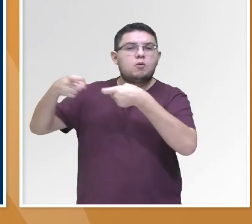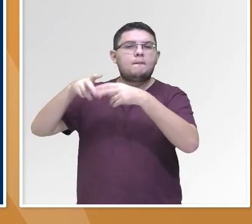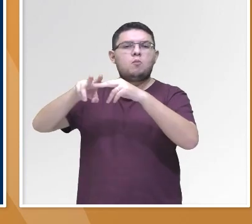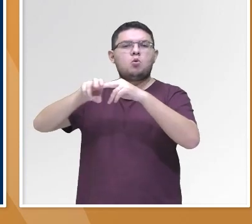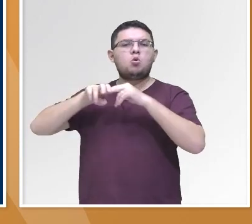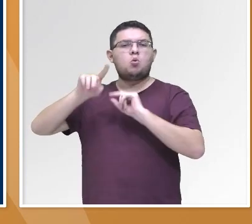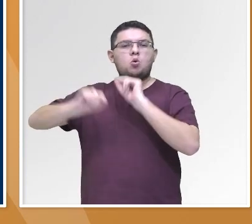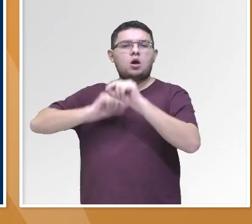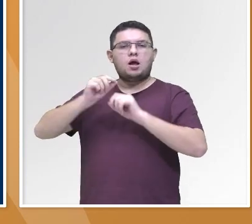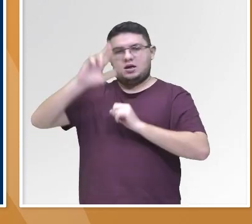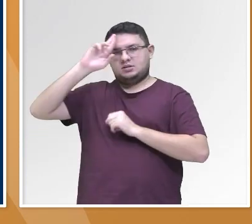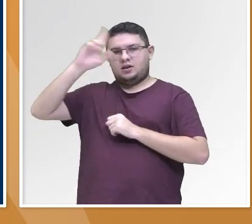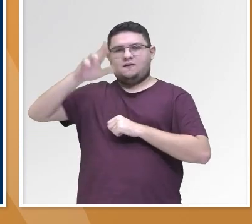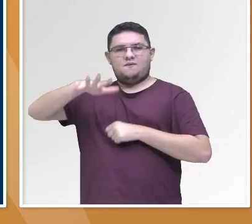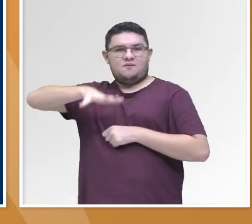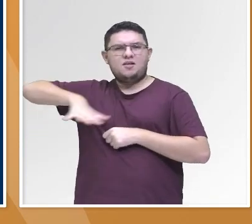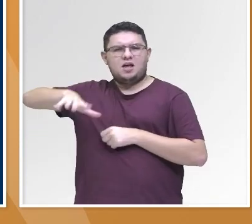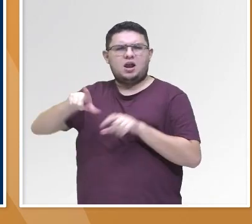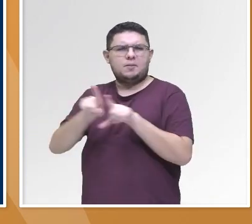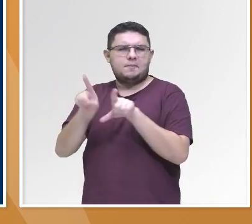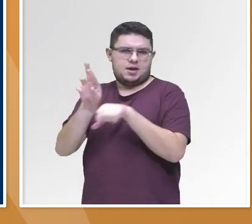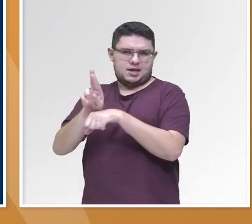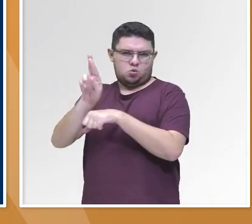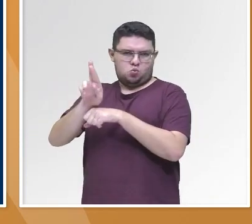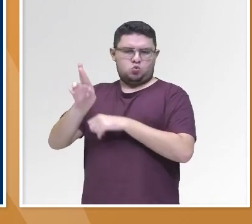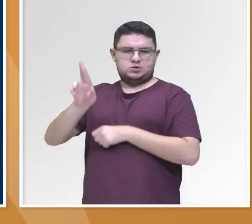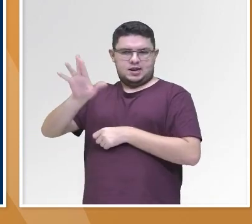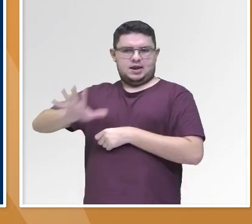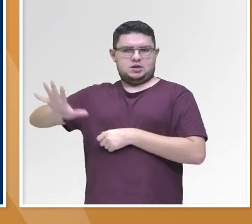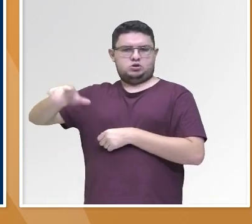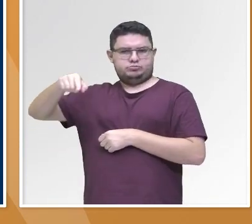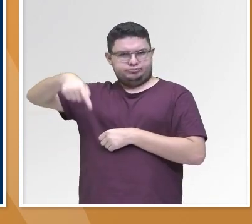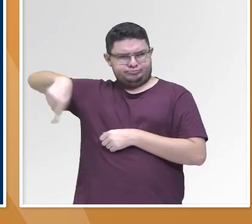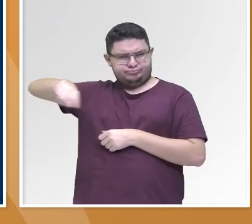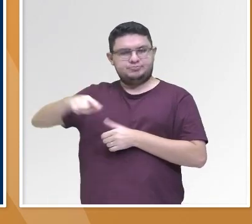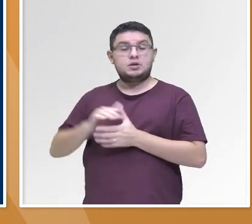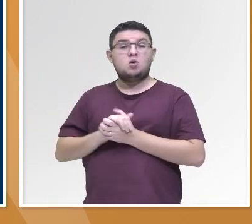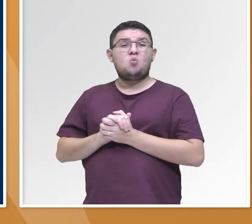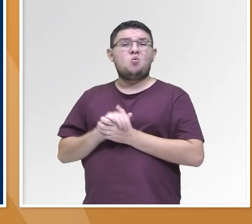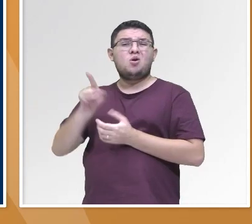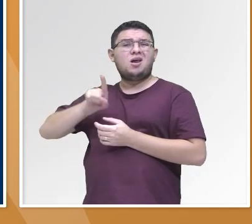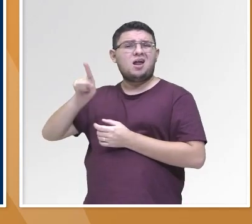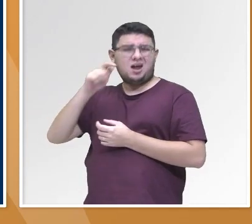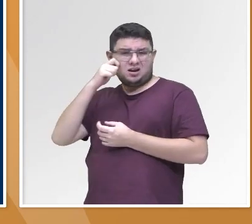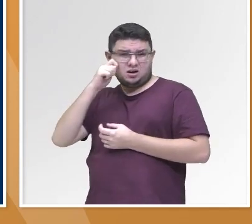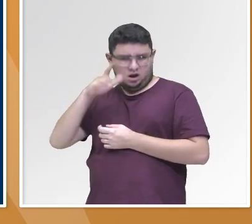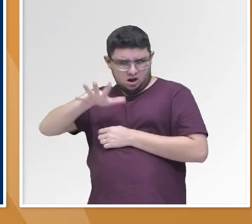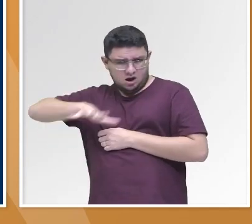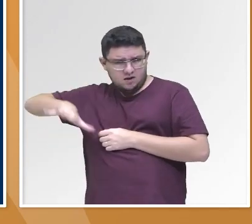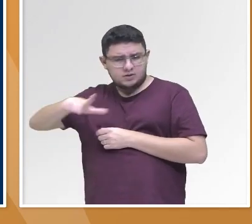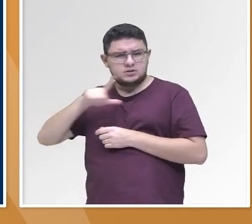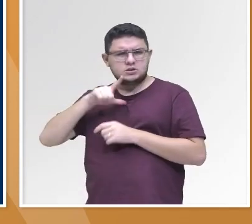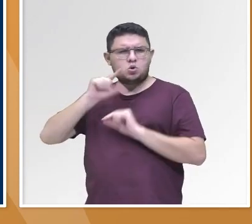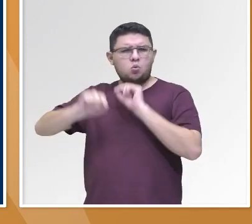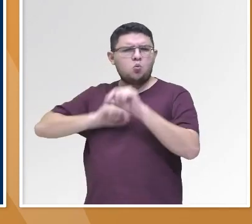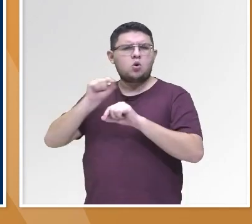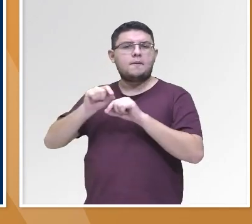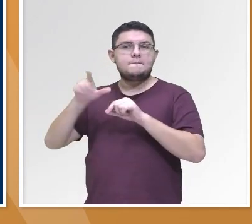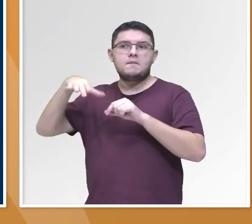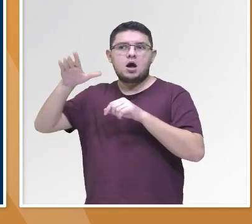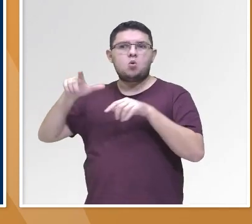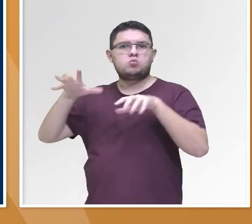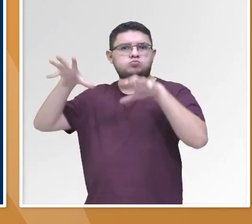dos recursos que poderiam ser explorados nessa região. Então, na África, acontecia muito de uma tribo mais